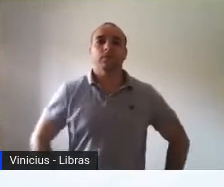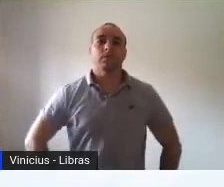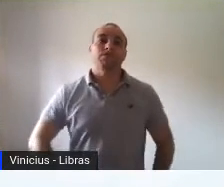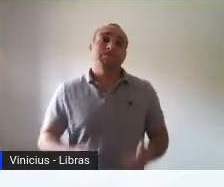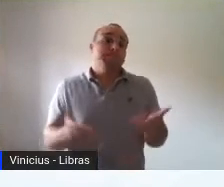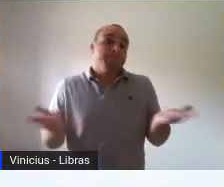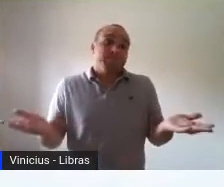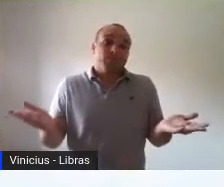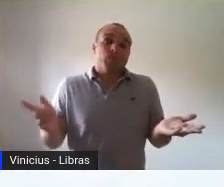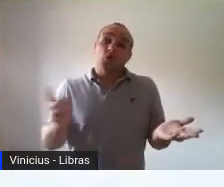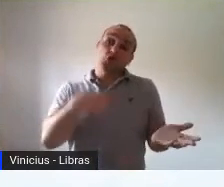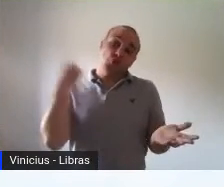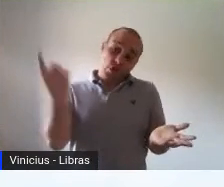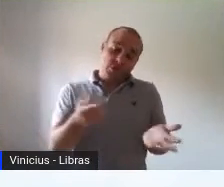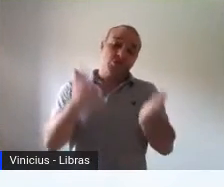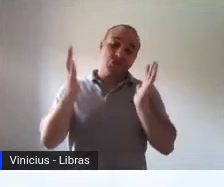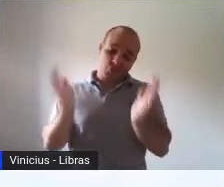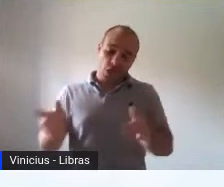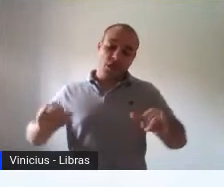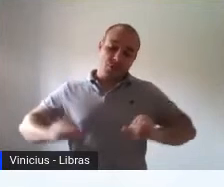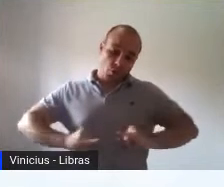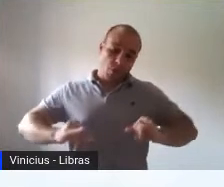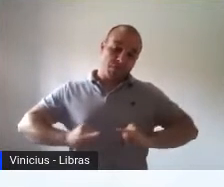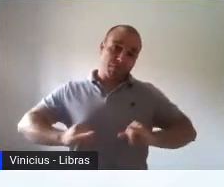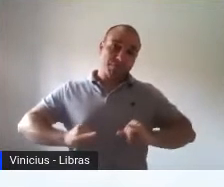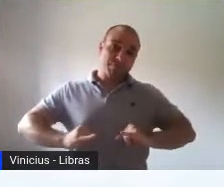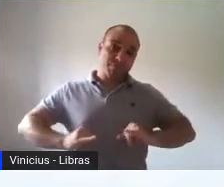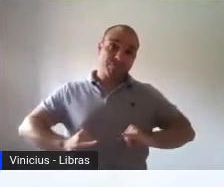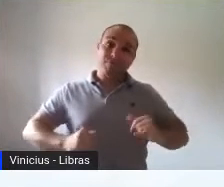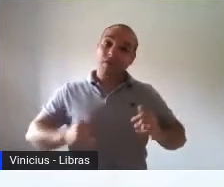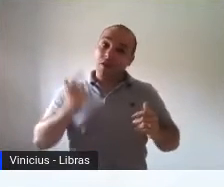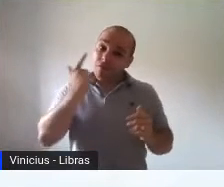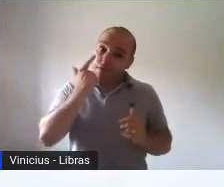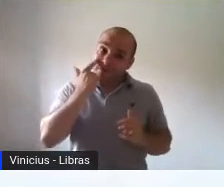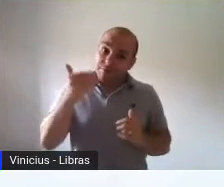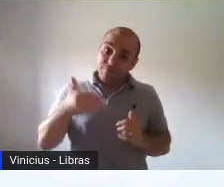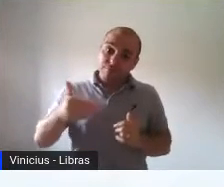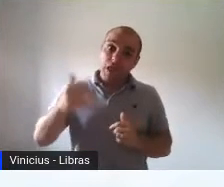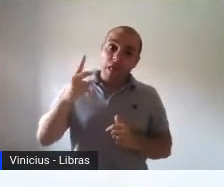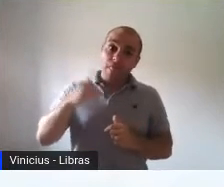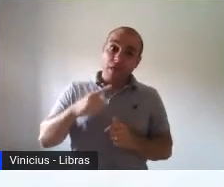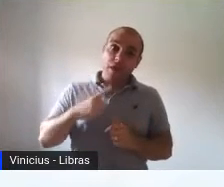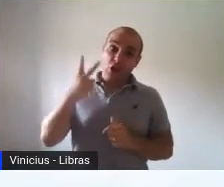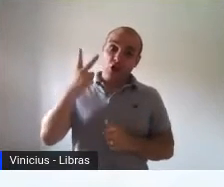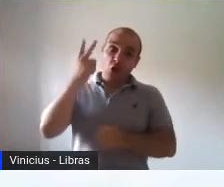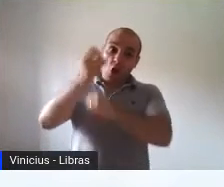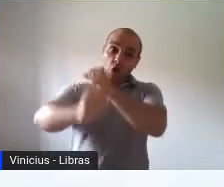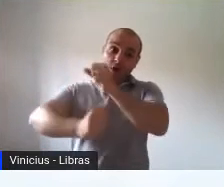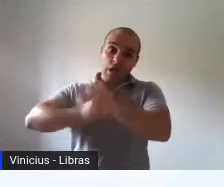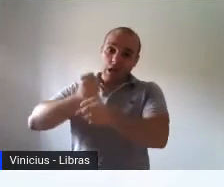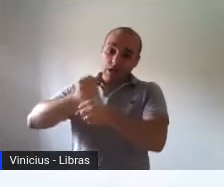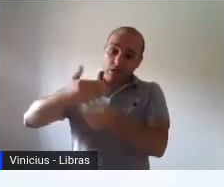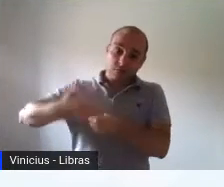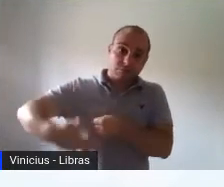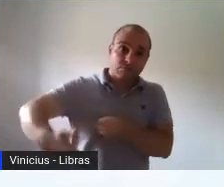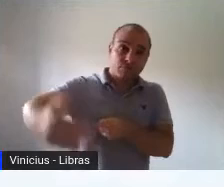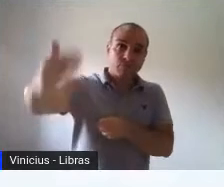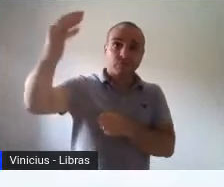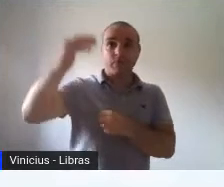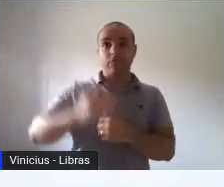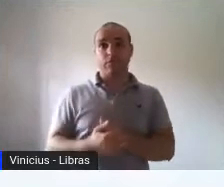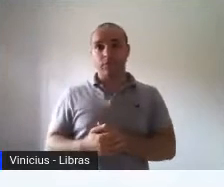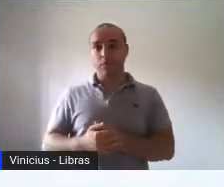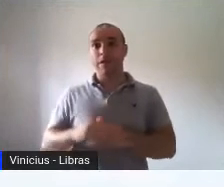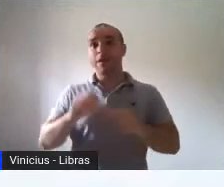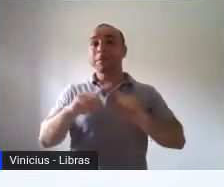já está sofrendo e corre o risco de sofrer mais ainda nesses 2 anos que faltam. Né? E o problema é que as perdas para você